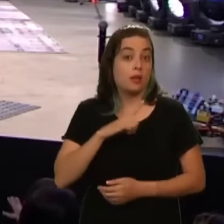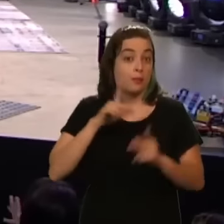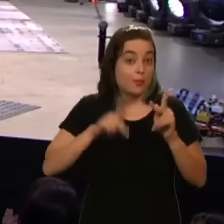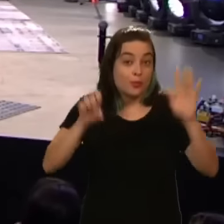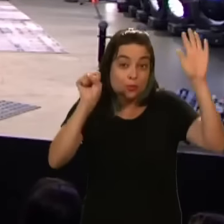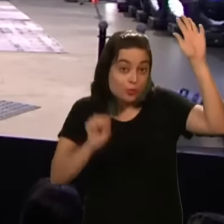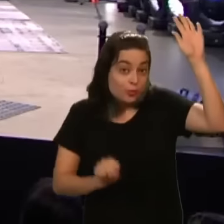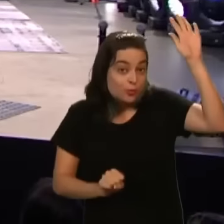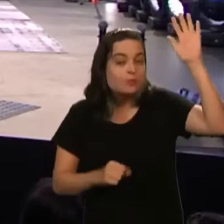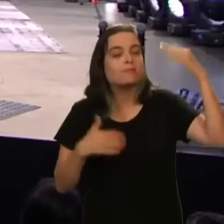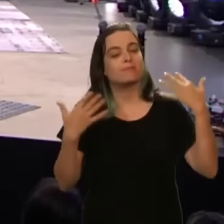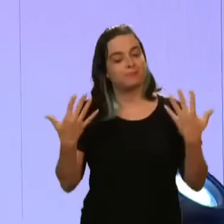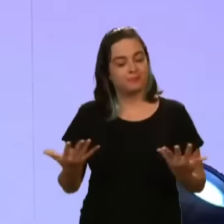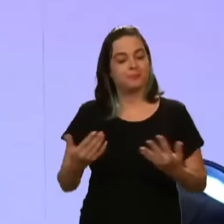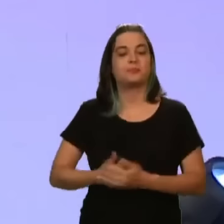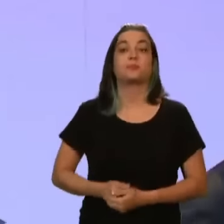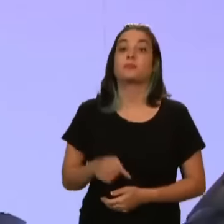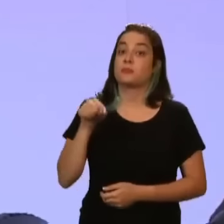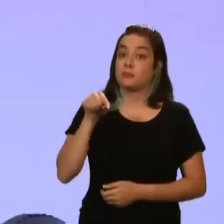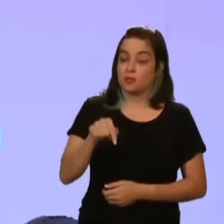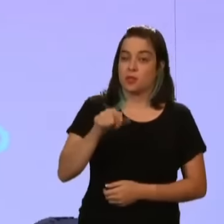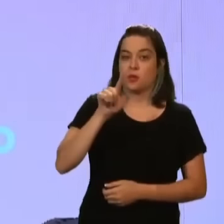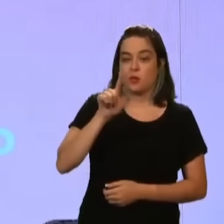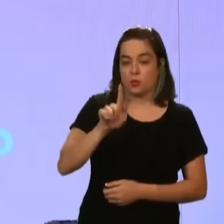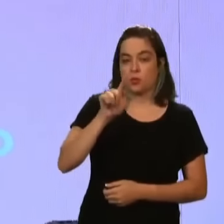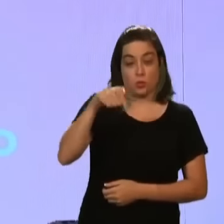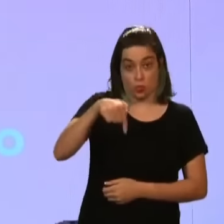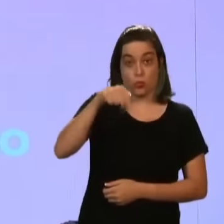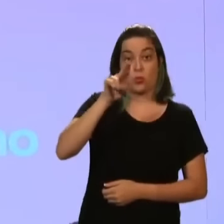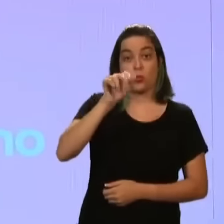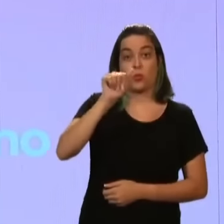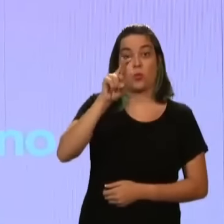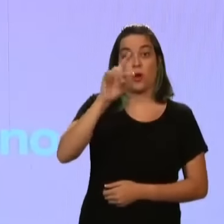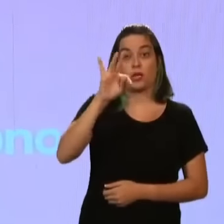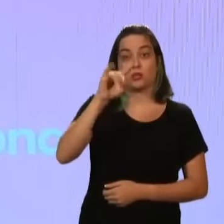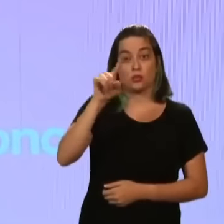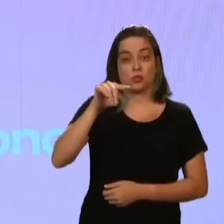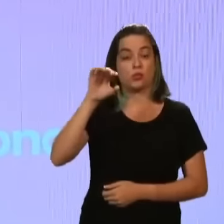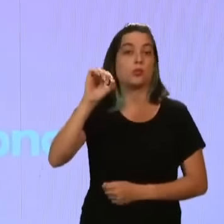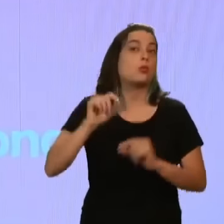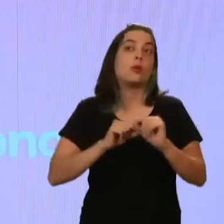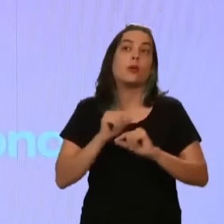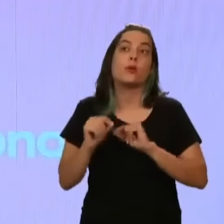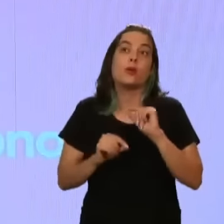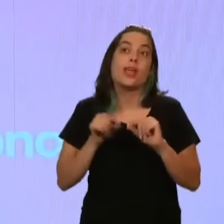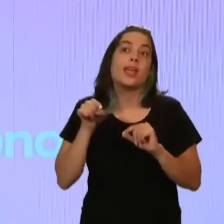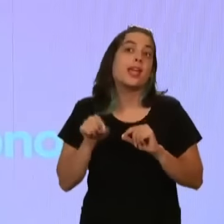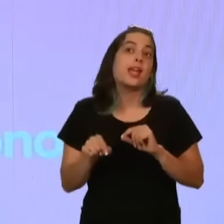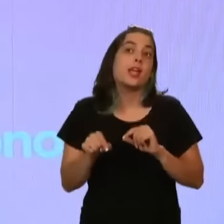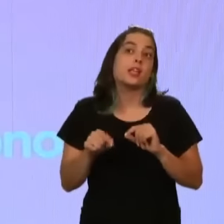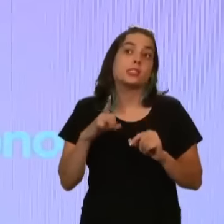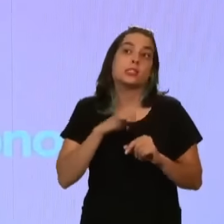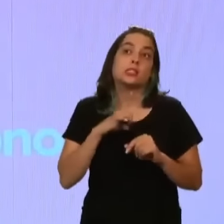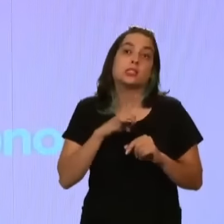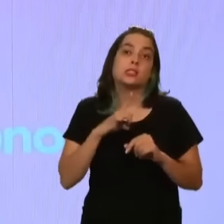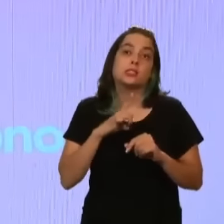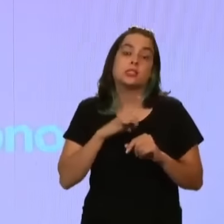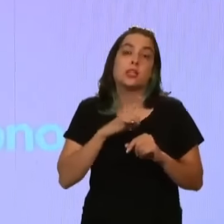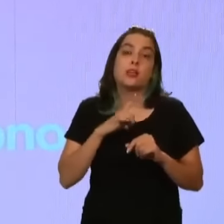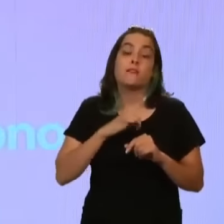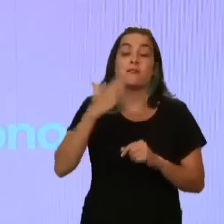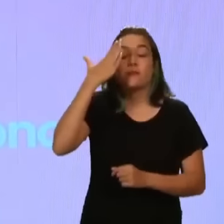Tem! O quartzo, gente, ele é conhecido especialmente pela sua abundância